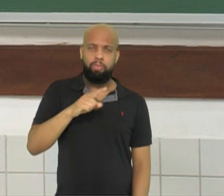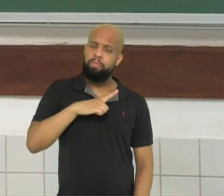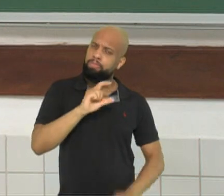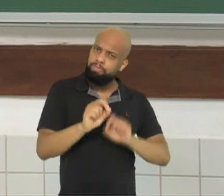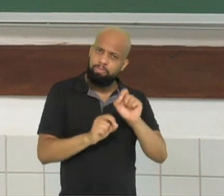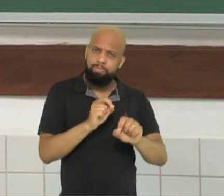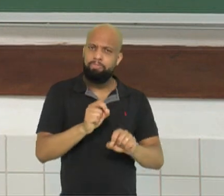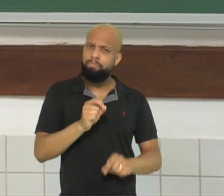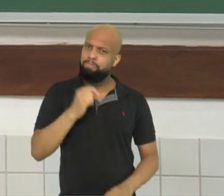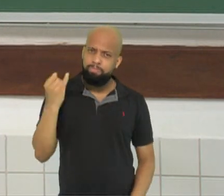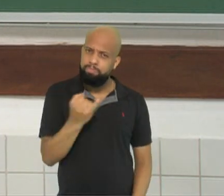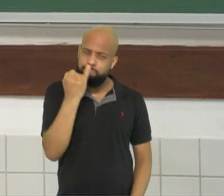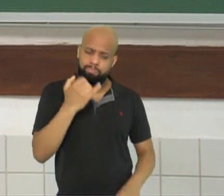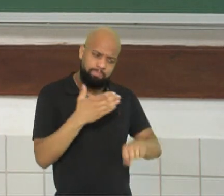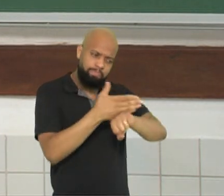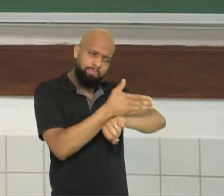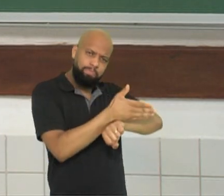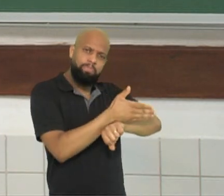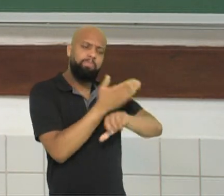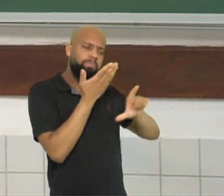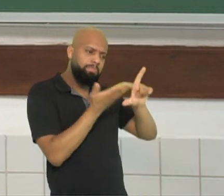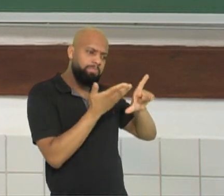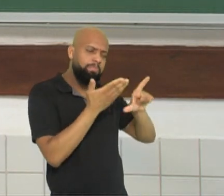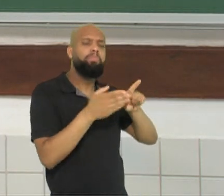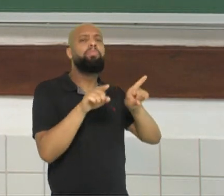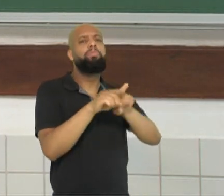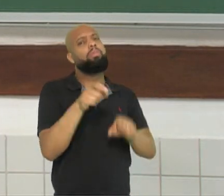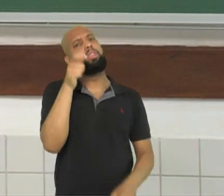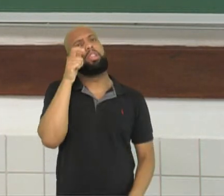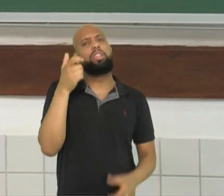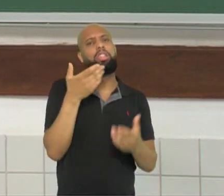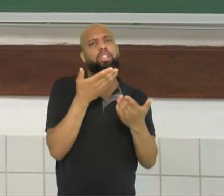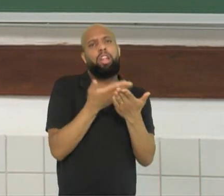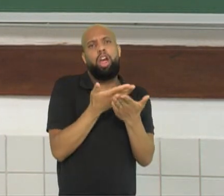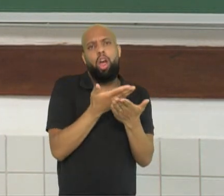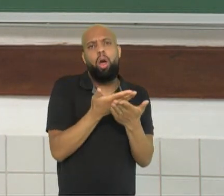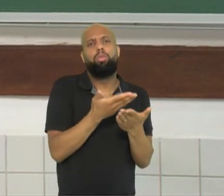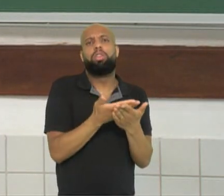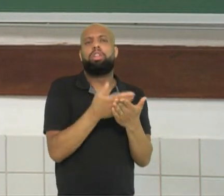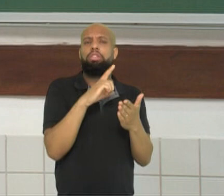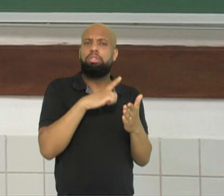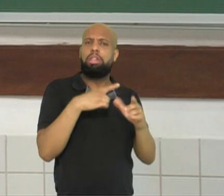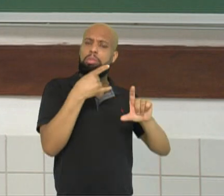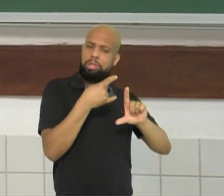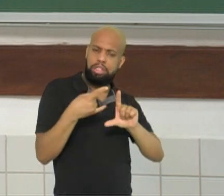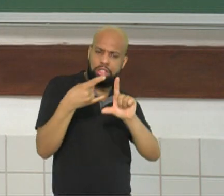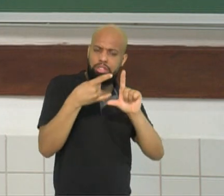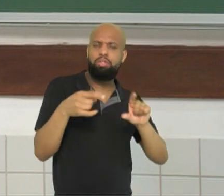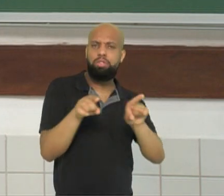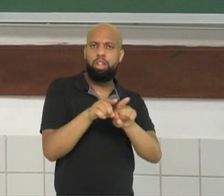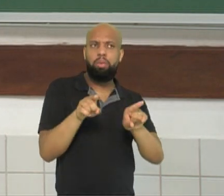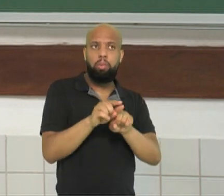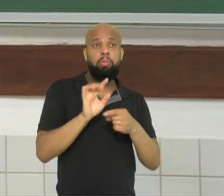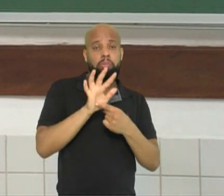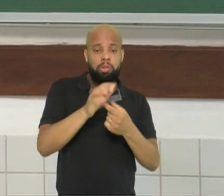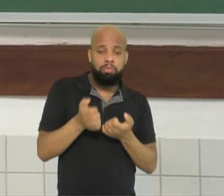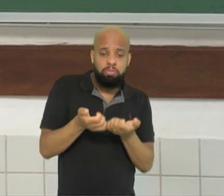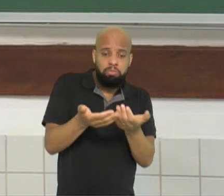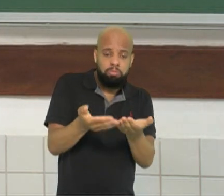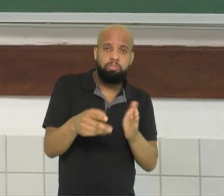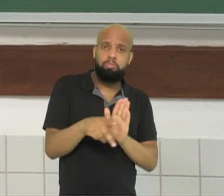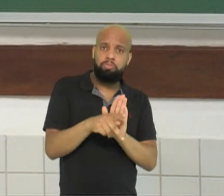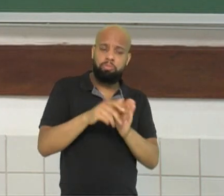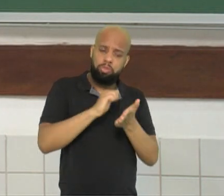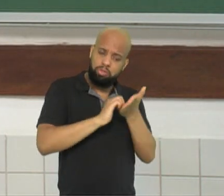acessando o Classroom, assistir as aulas no Meet lá, não deixa o professor sozinho no Meet, né? E apresentar as atividades, entregar